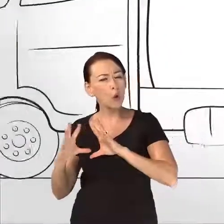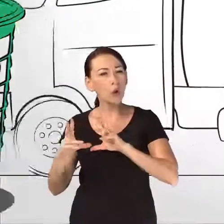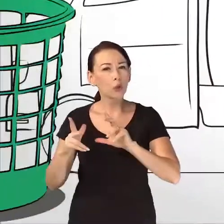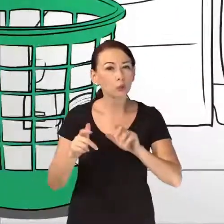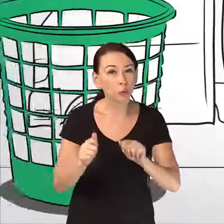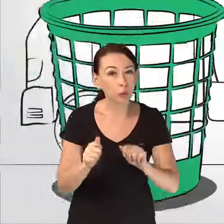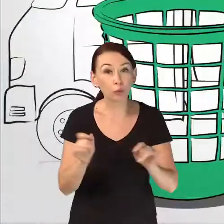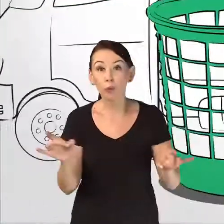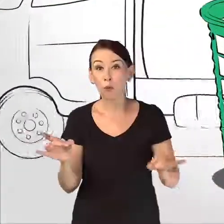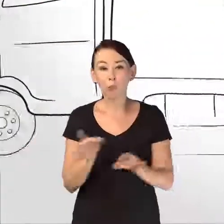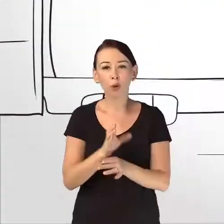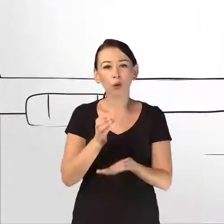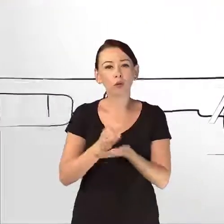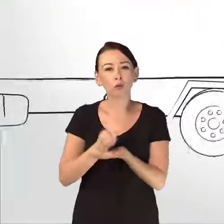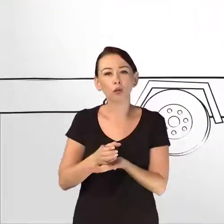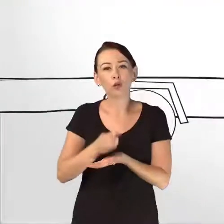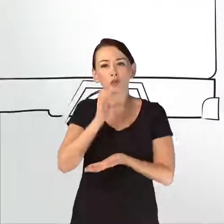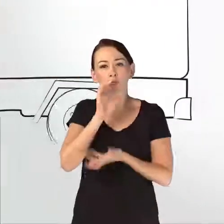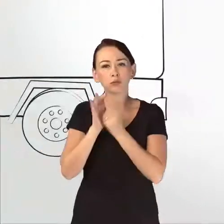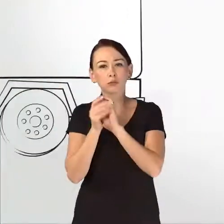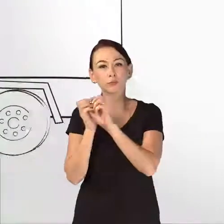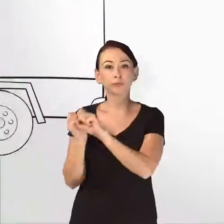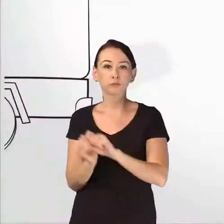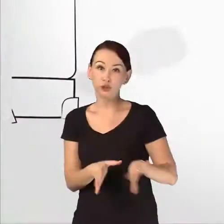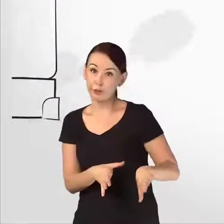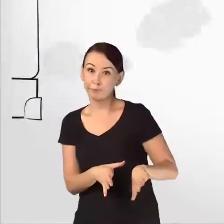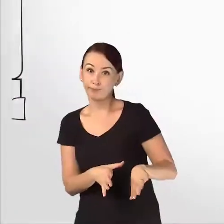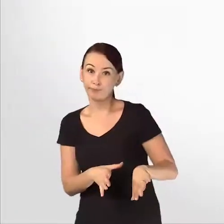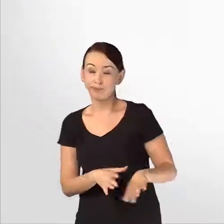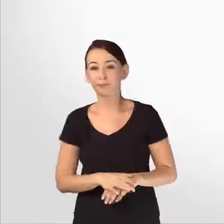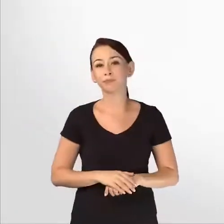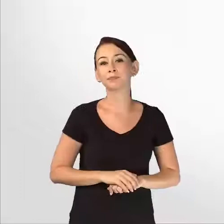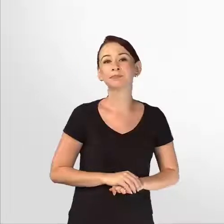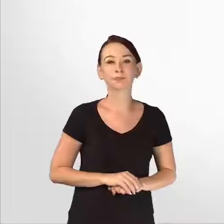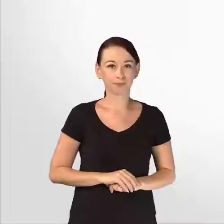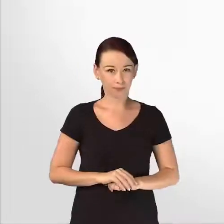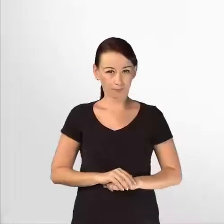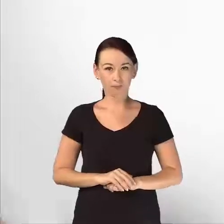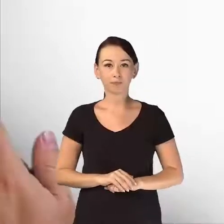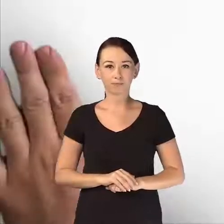Tudo isso para ser rapidamente desprezado.